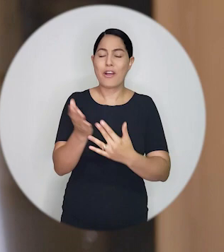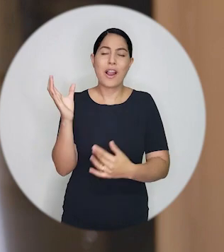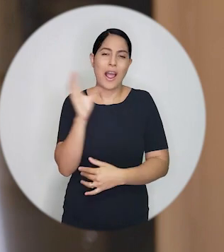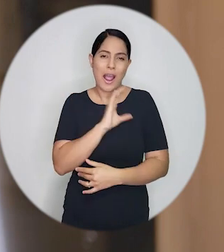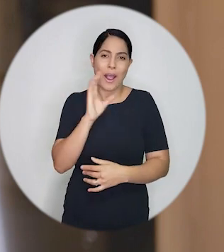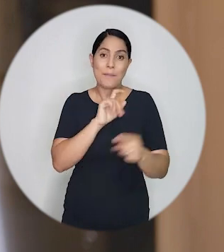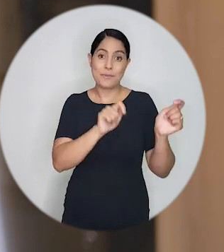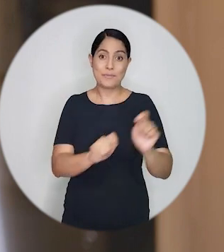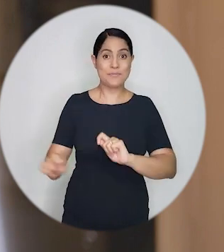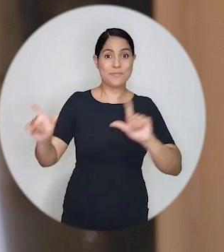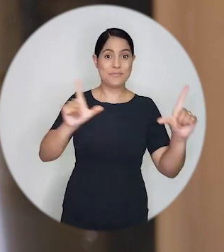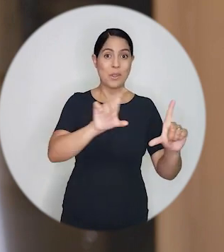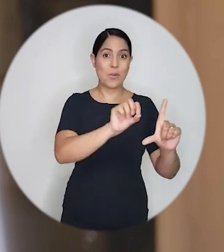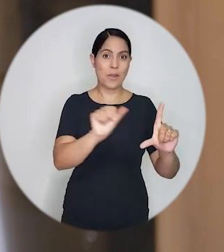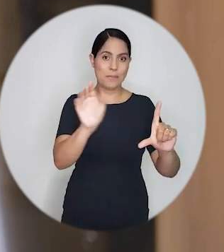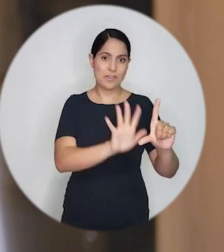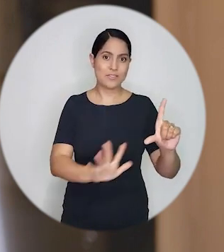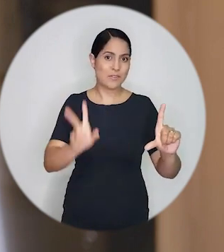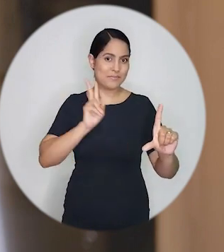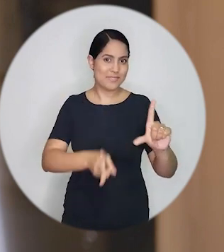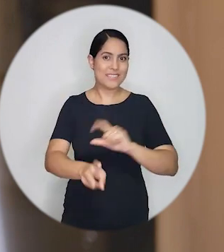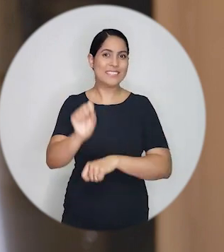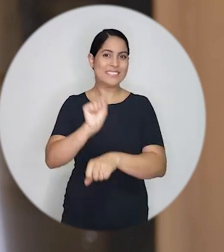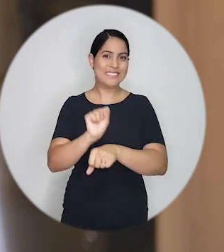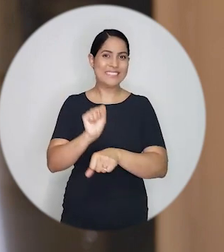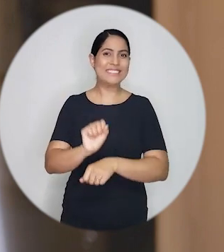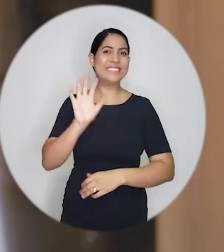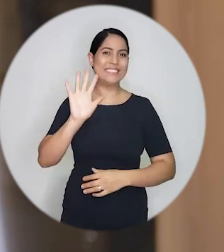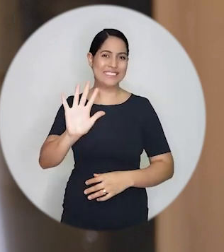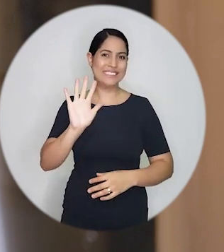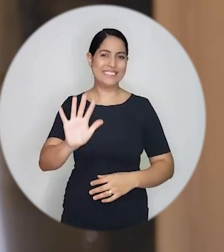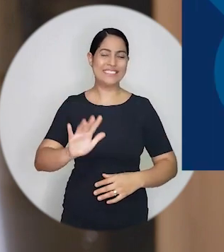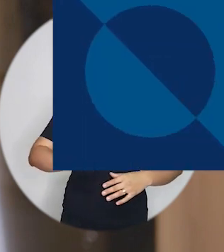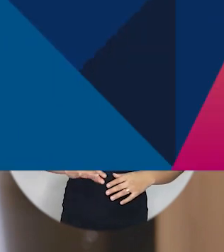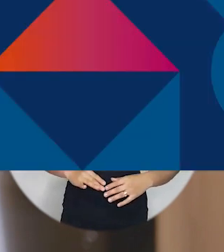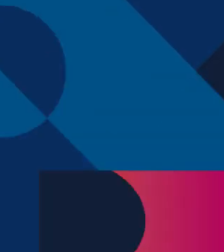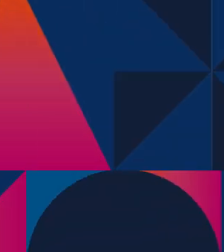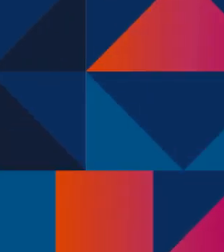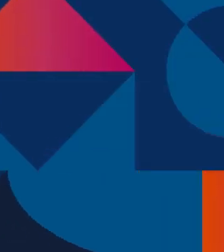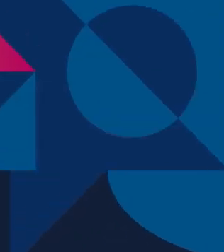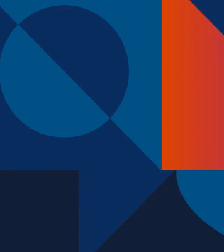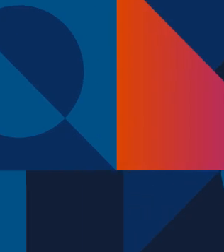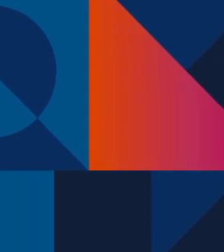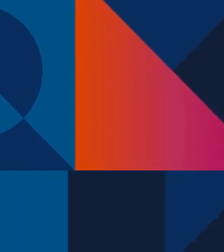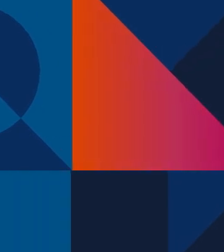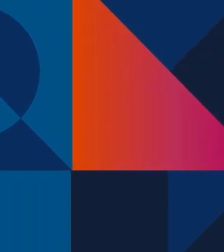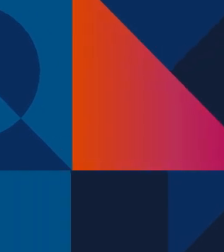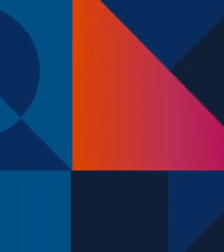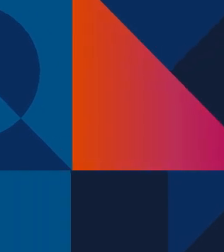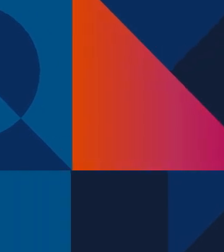para um breve intervalo. Voltamos na sequência com mais OAB Nacional. Não saia daí.